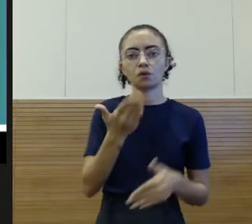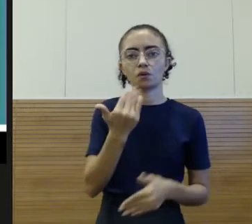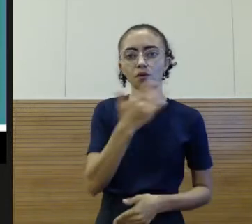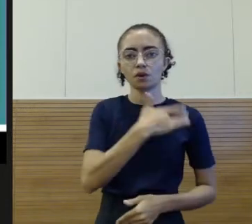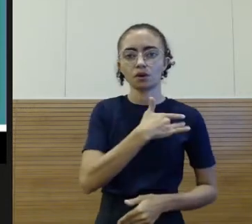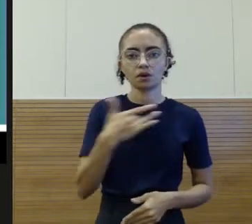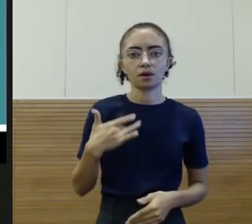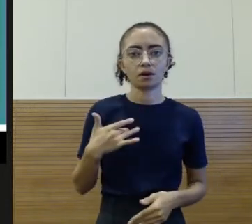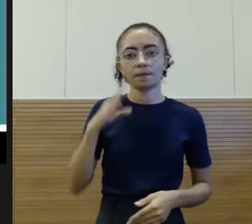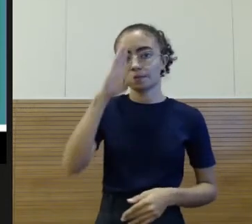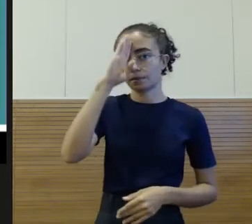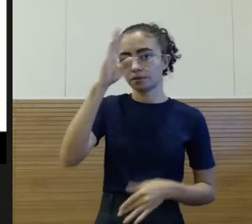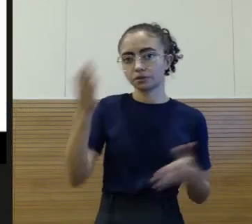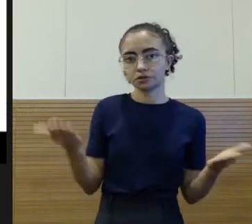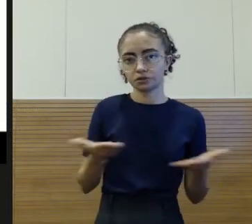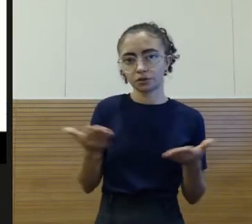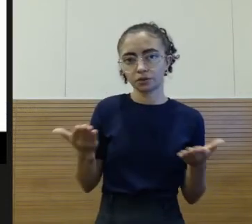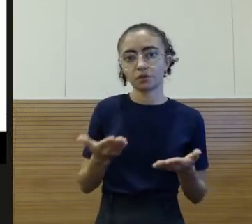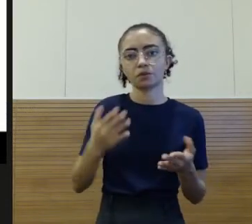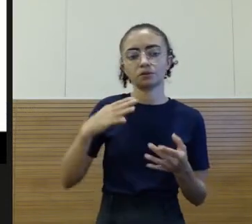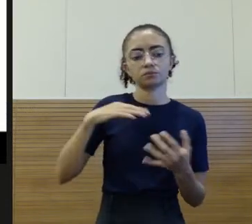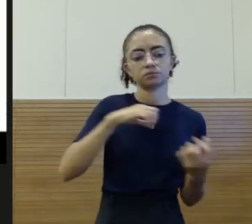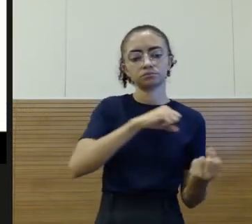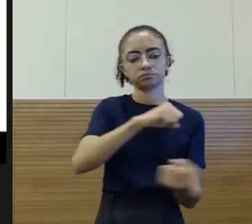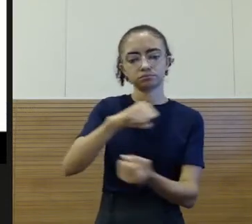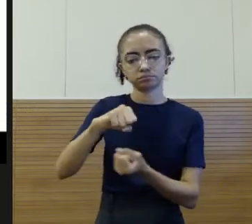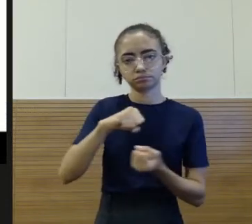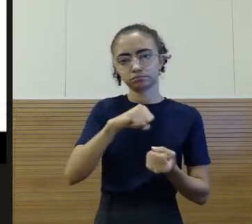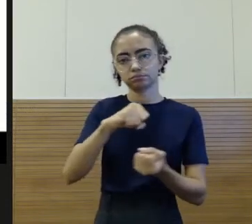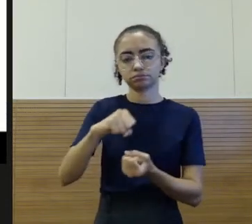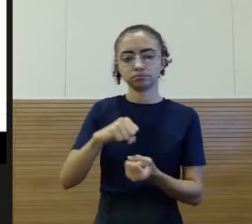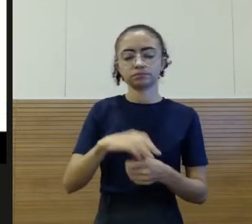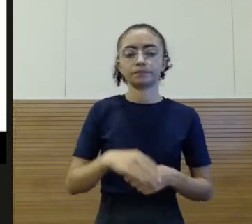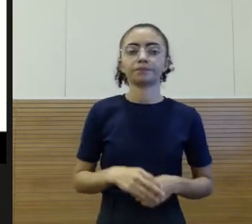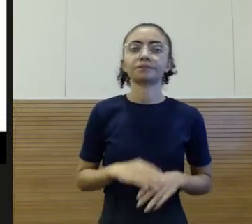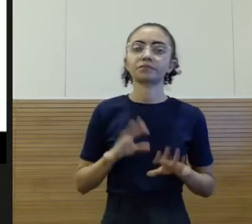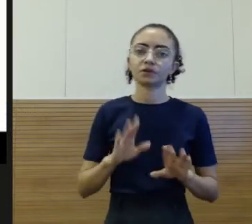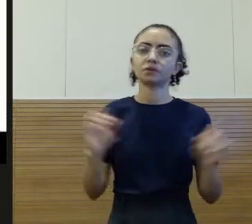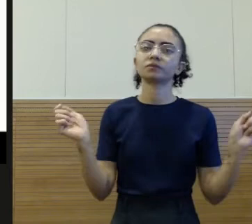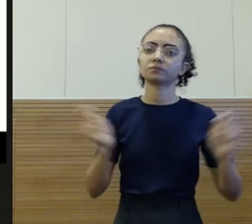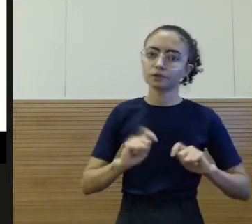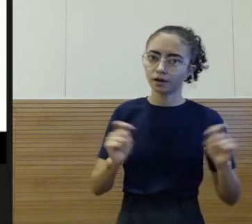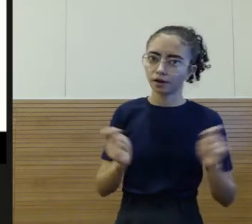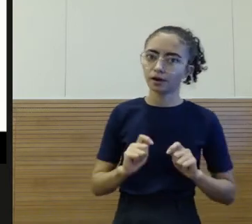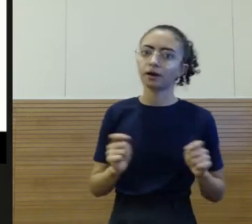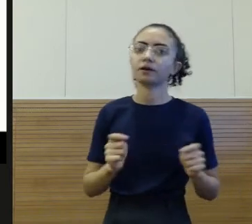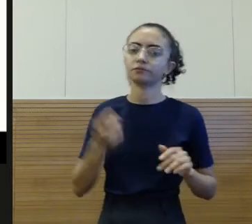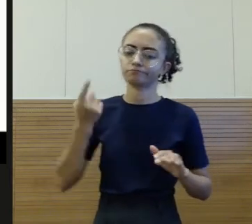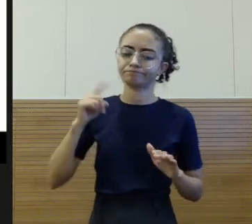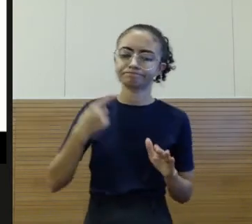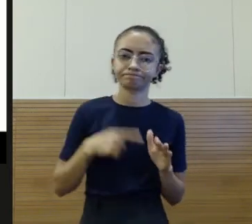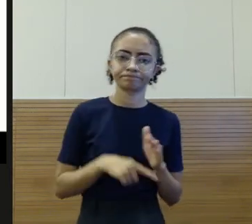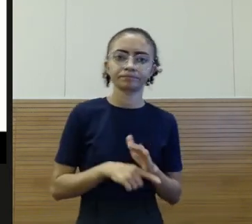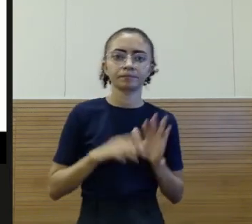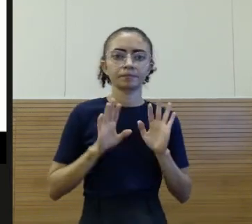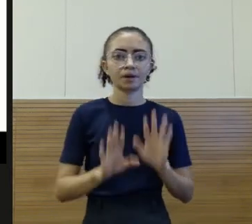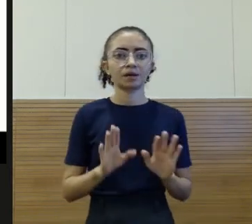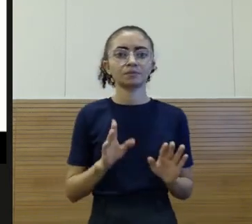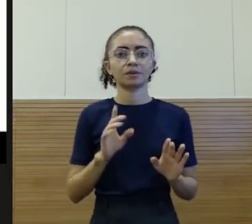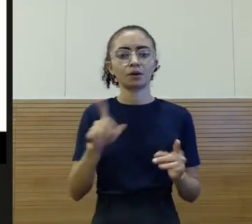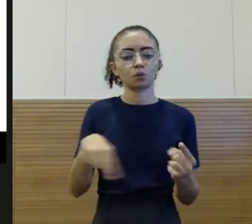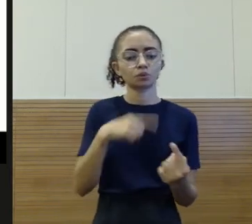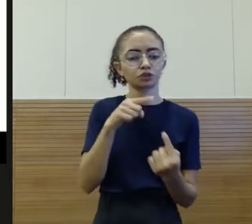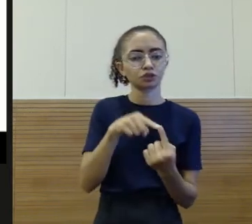visão de sustentabilidade. Então, o potencial é muito grande, contudo, para que cheguemos a essa altura, a